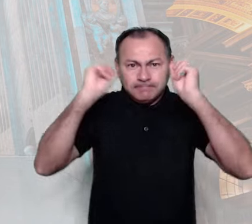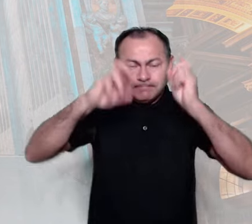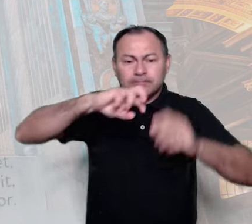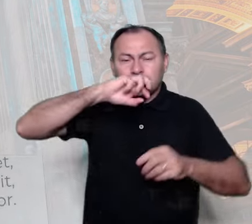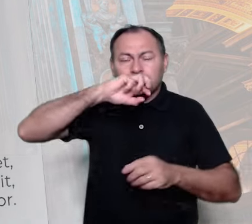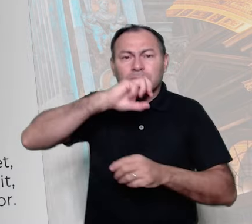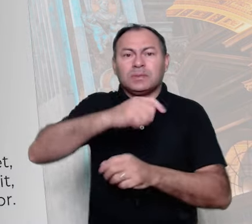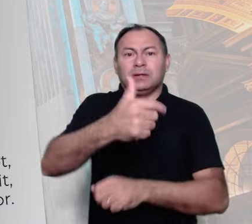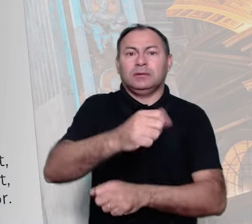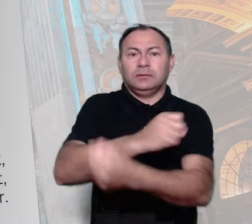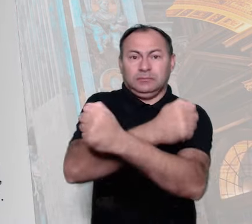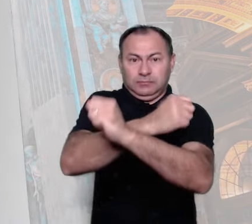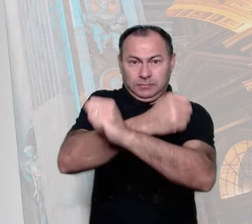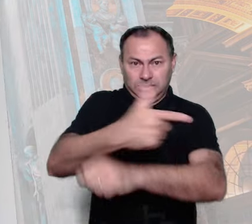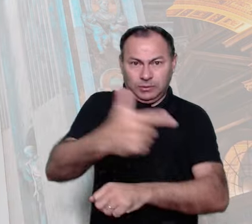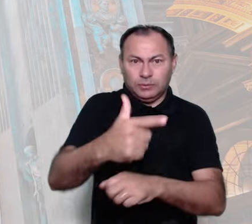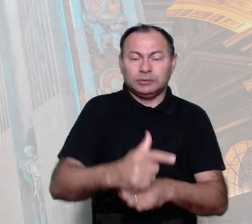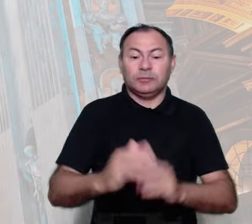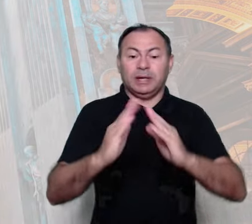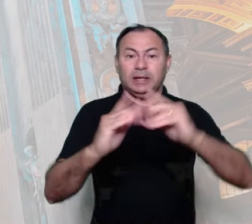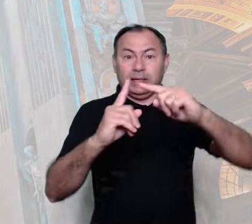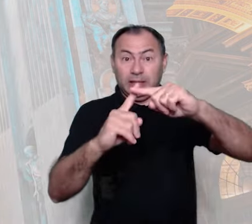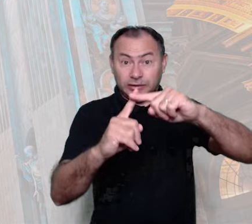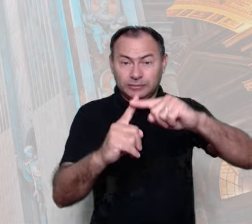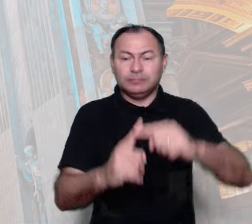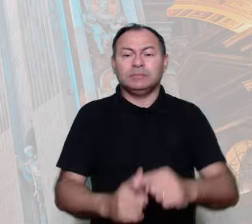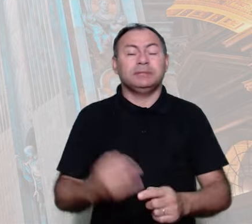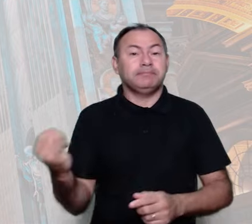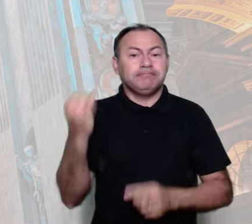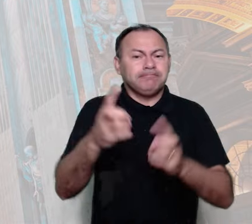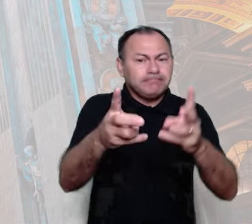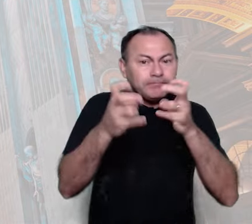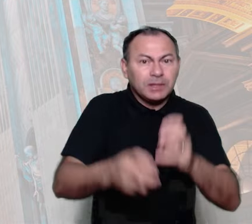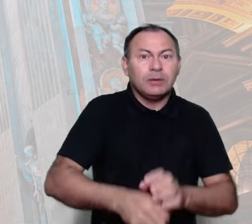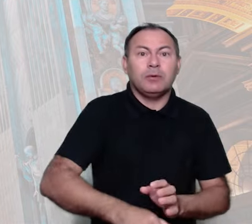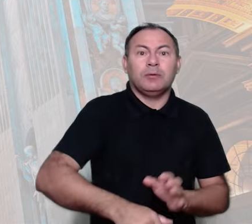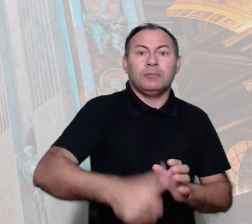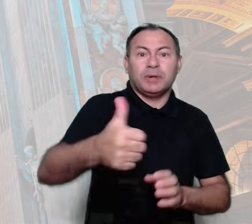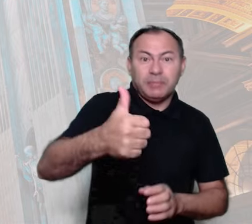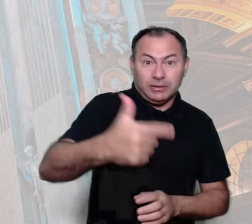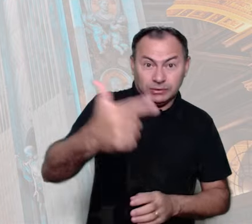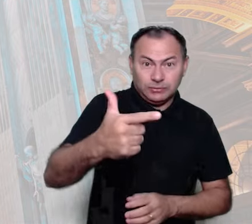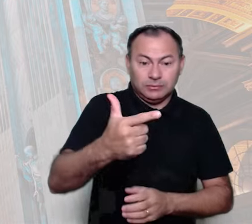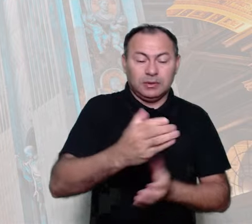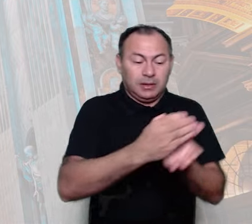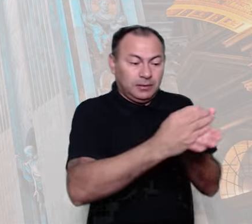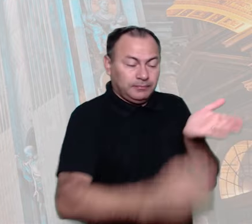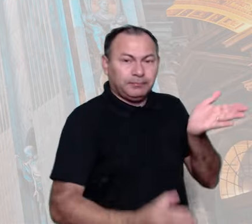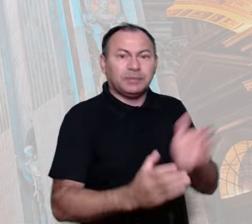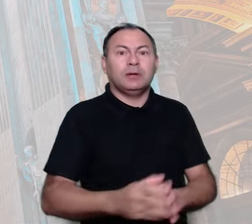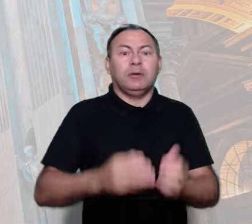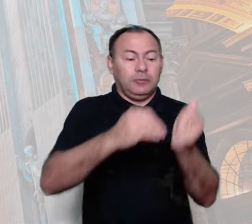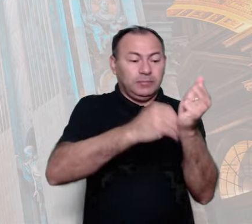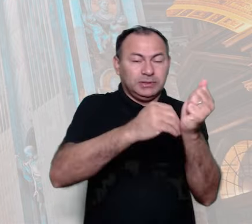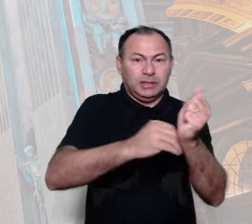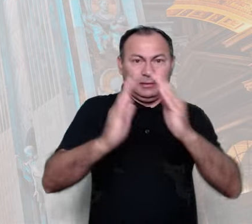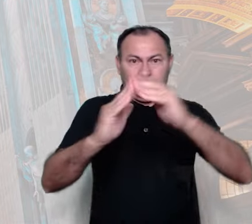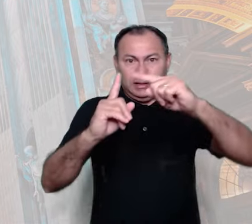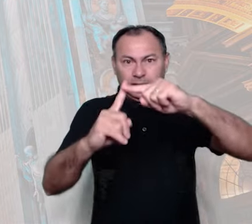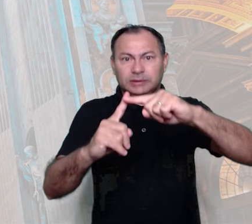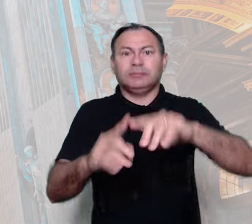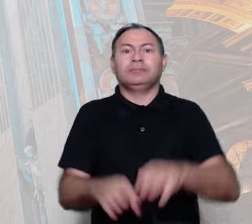sobre a Igreja, é muito importante notar que os dois primeiros capítulos, o